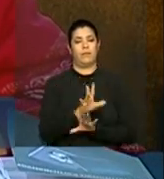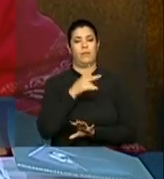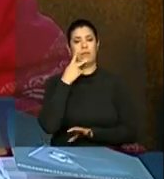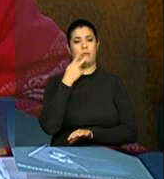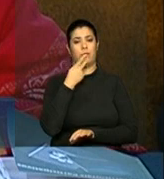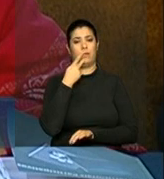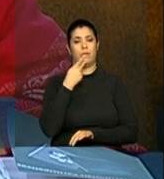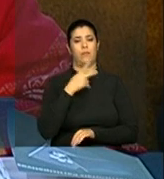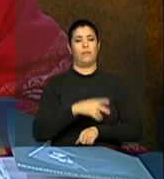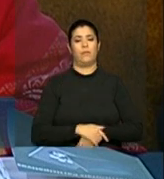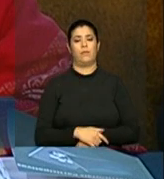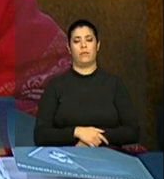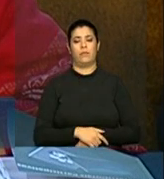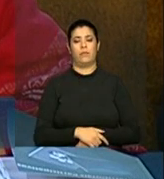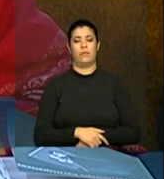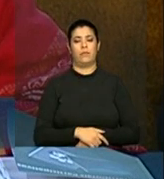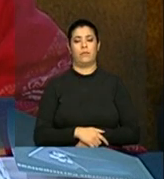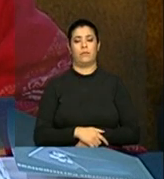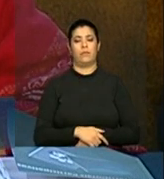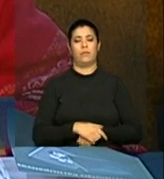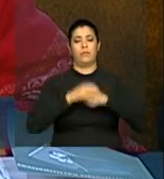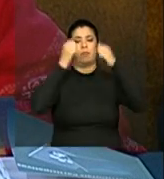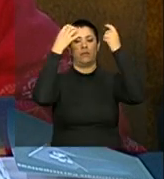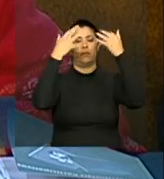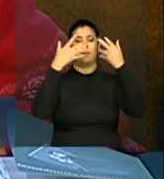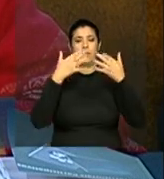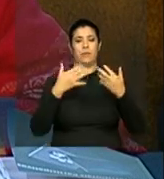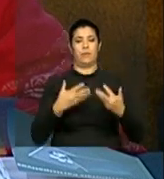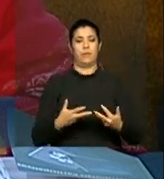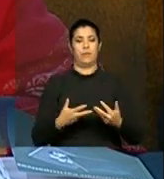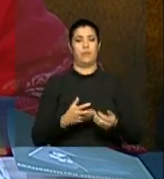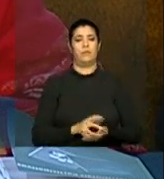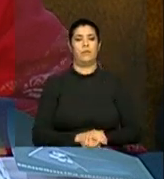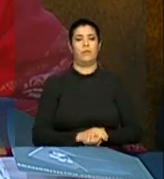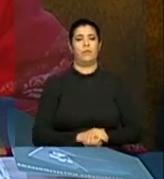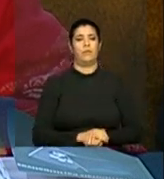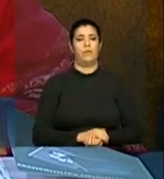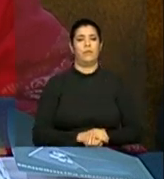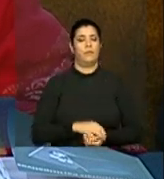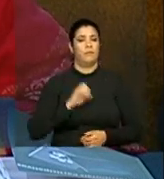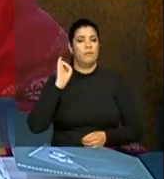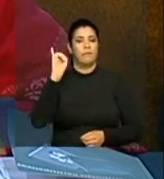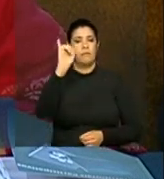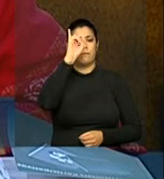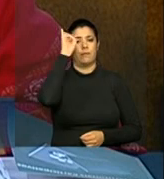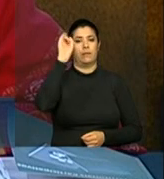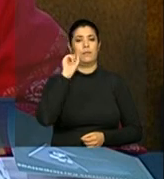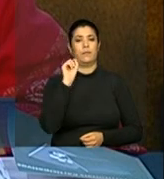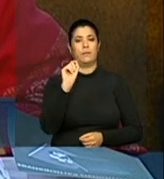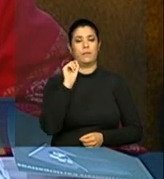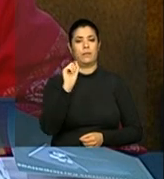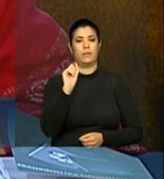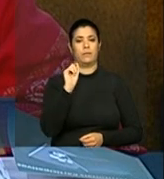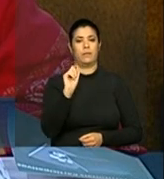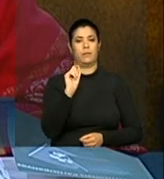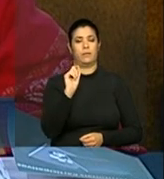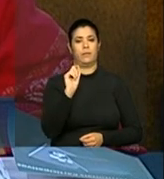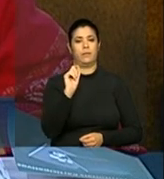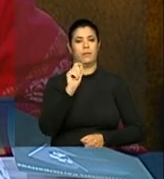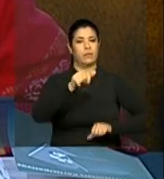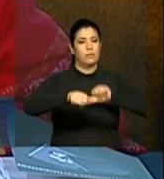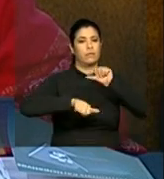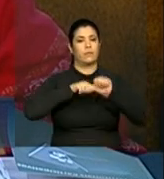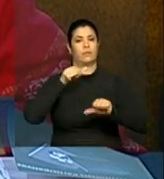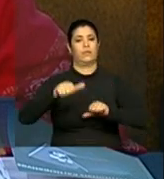fala eh dizer da importância da